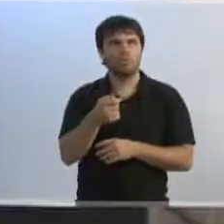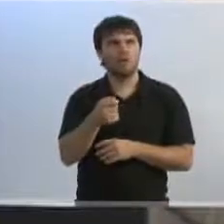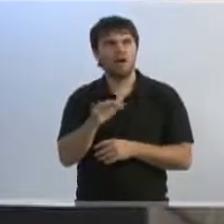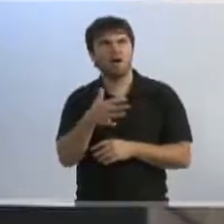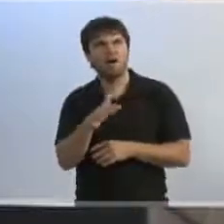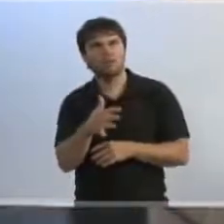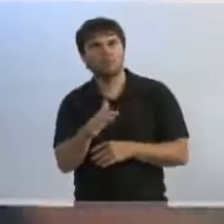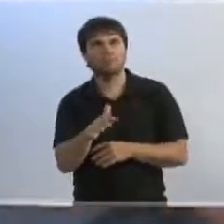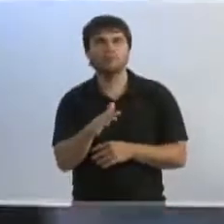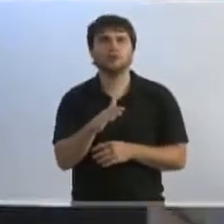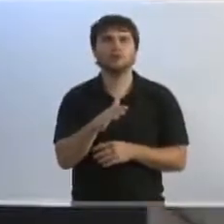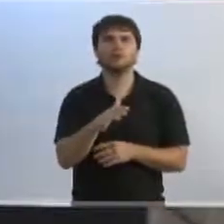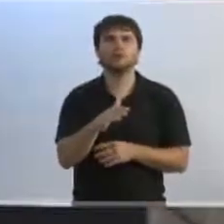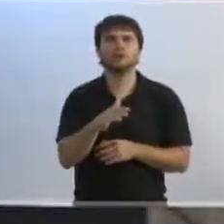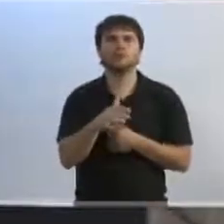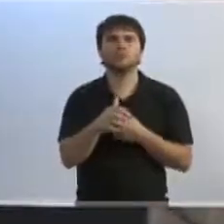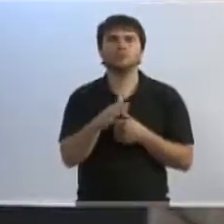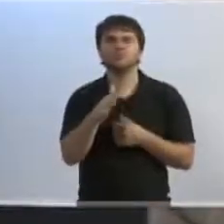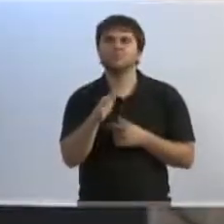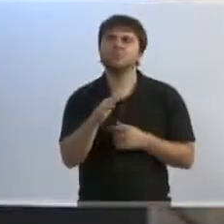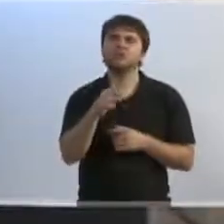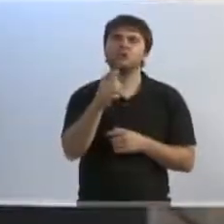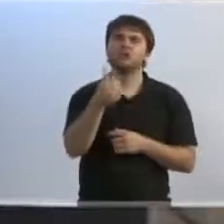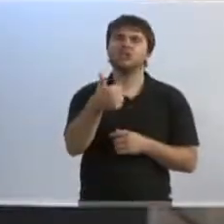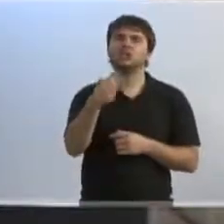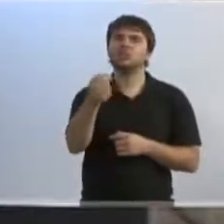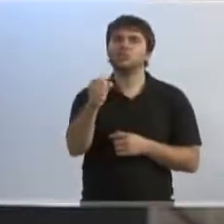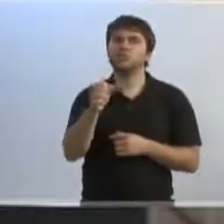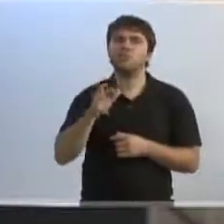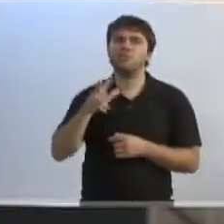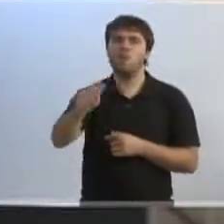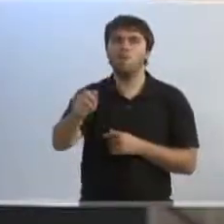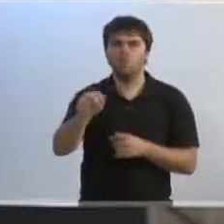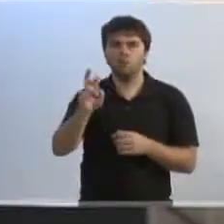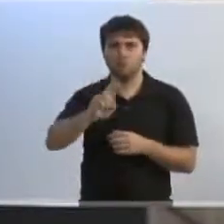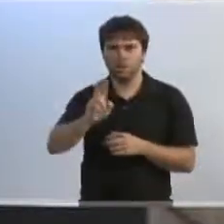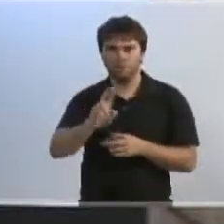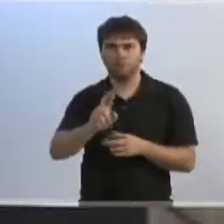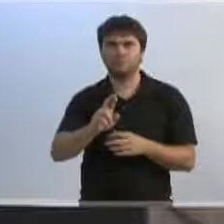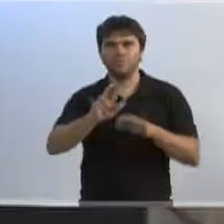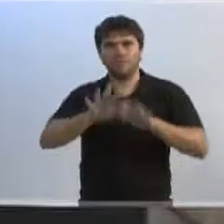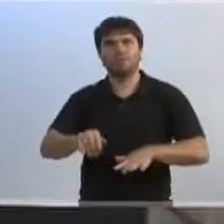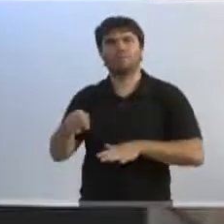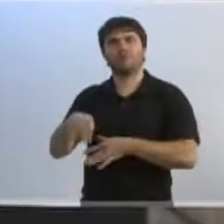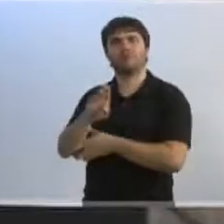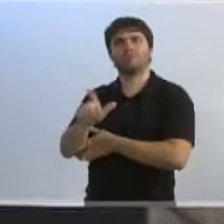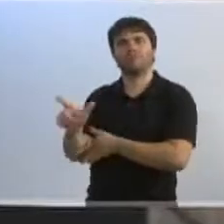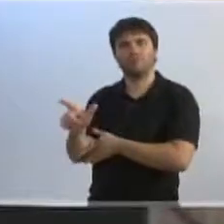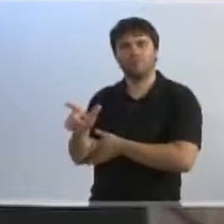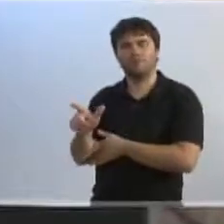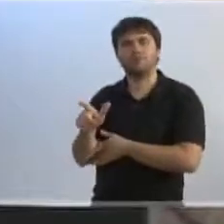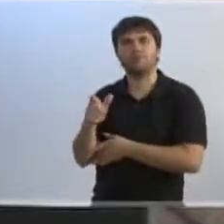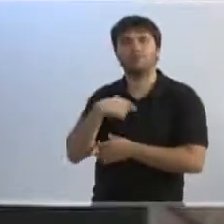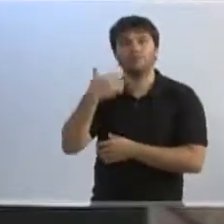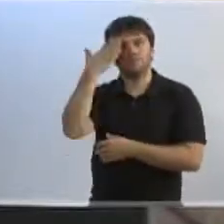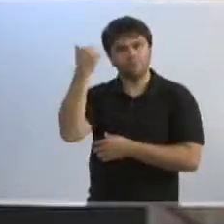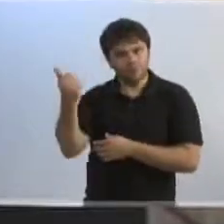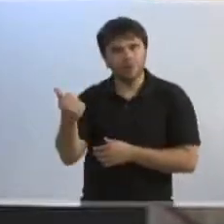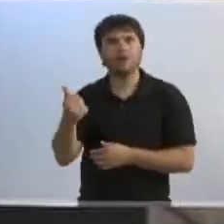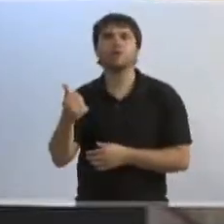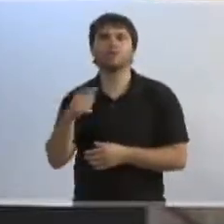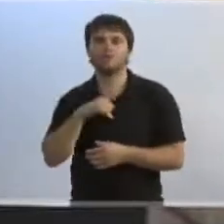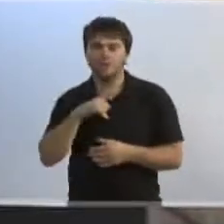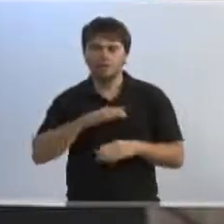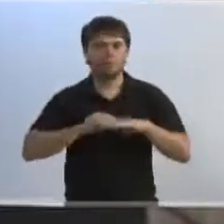aproximadamente, hoje, perspectiva de mais de 18 milhões que ficarão na nossa cidade. Que eu sei que vai